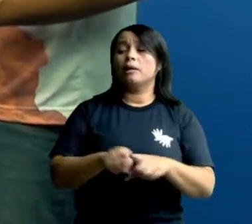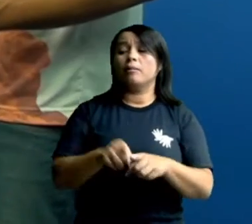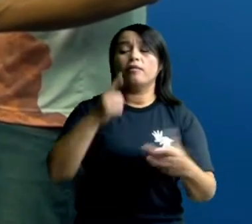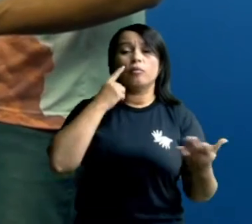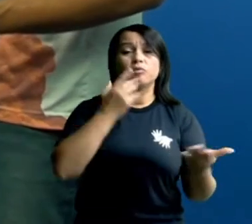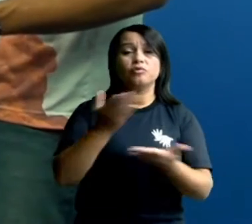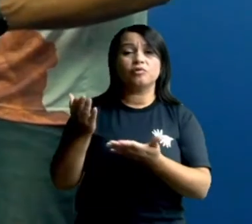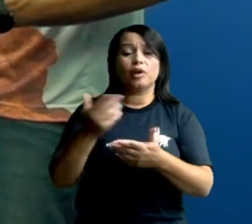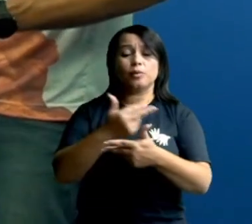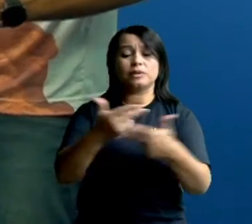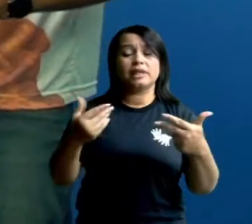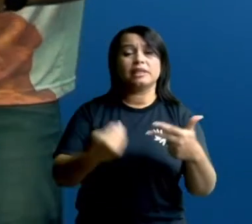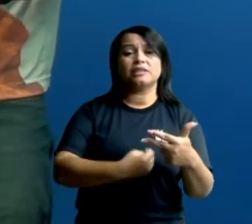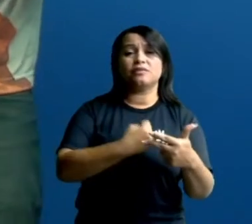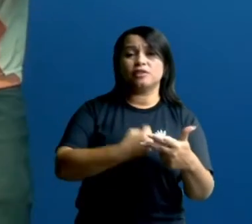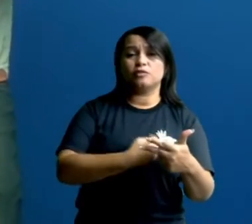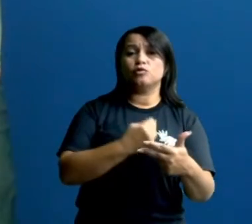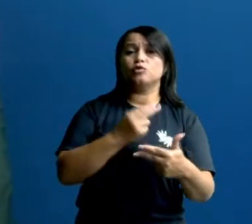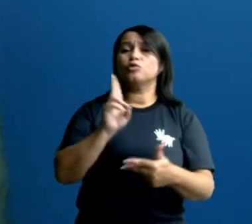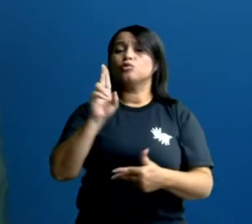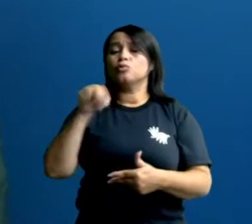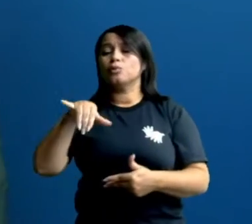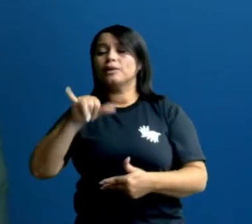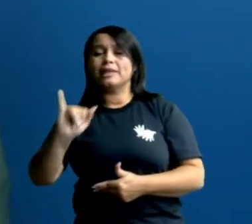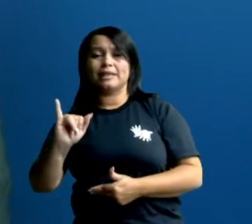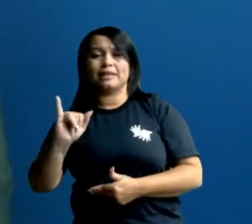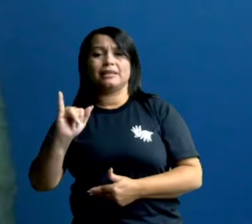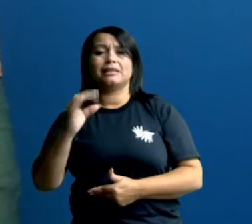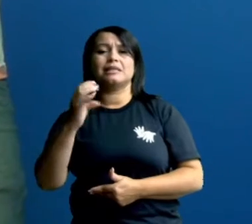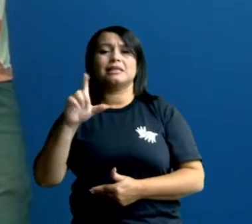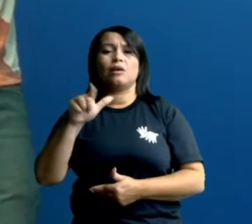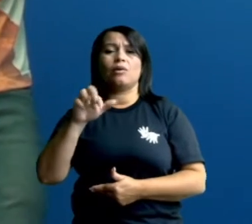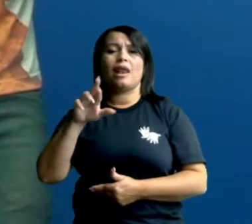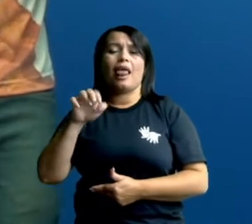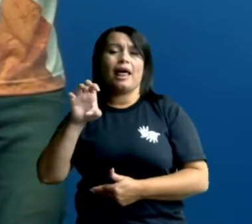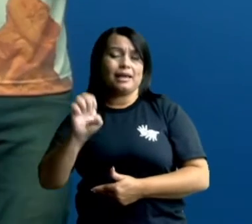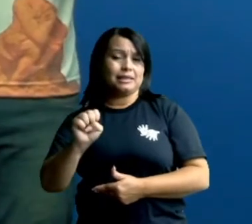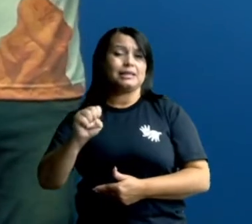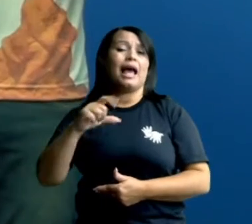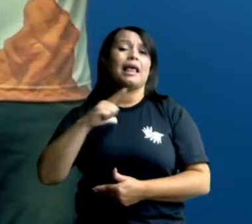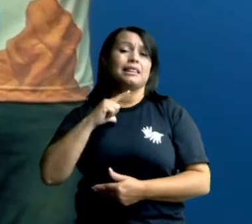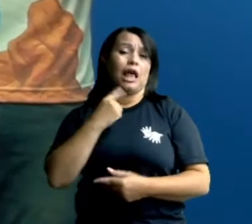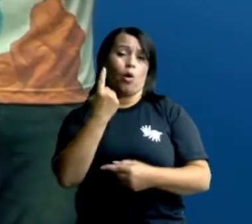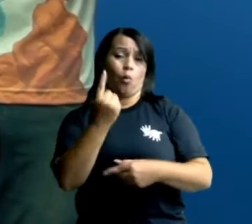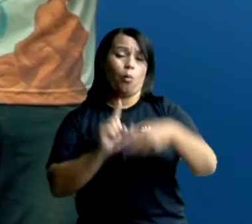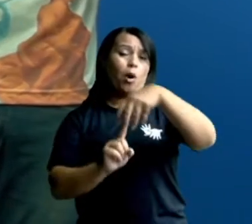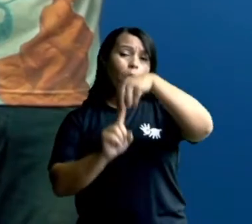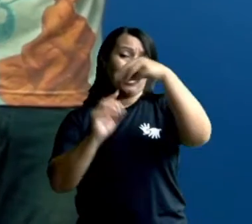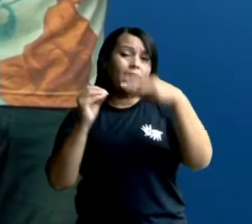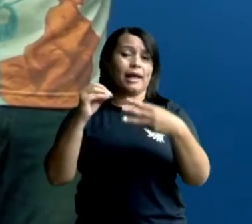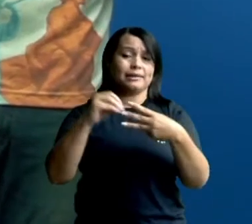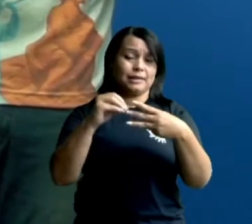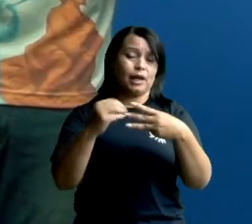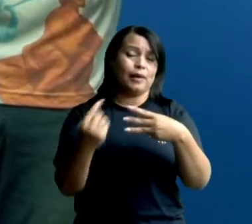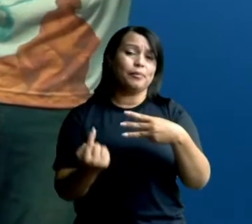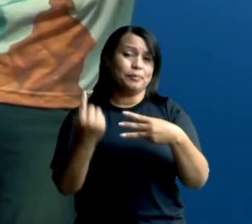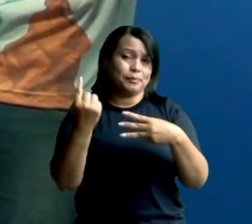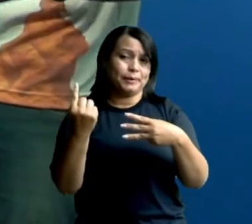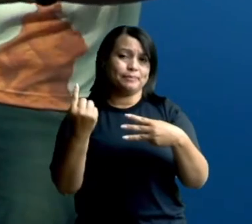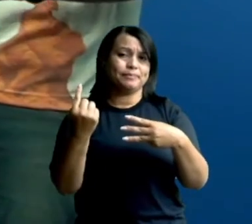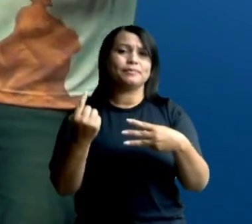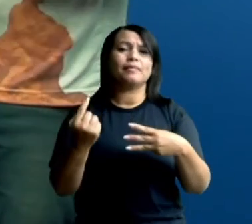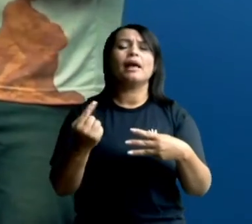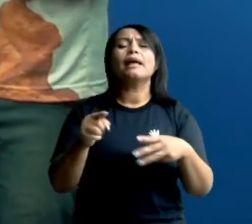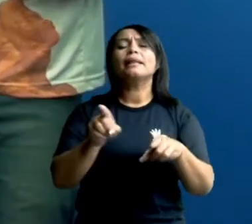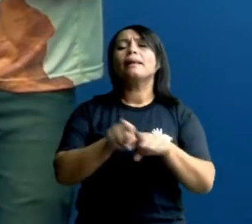vamos ter os seres vivos unicelulares, que são aqueles que possuem uma única célula, são formados por uma única